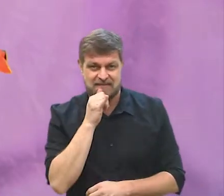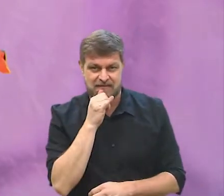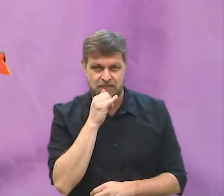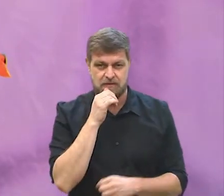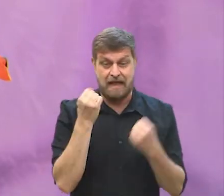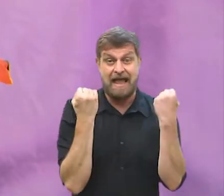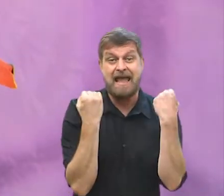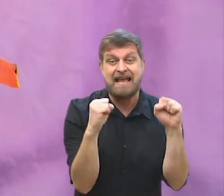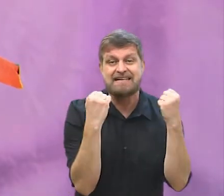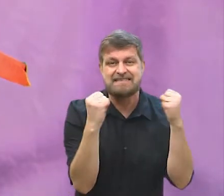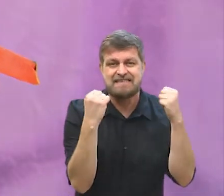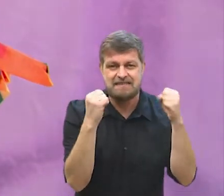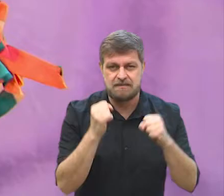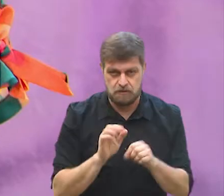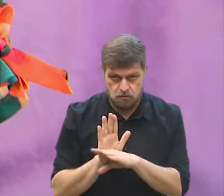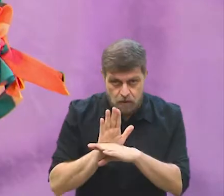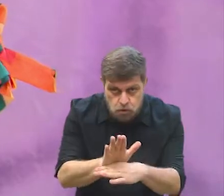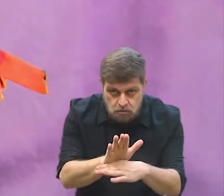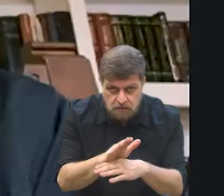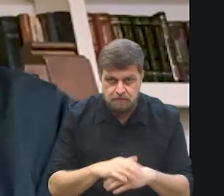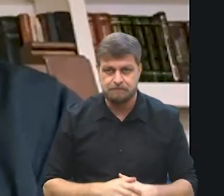físico. Exercício físico ajuda?